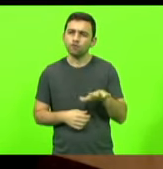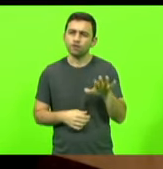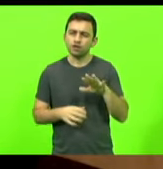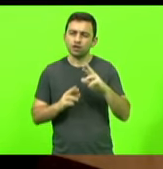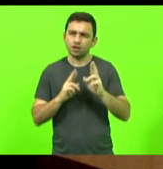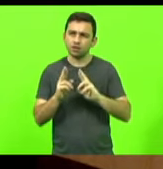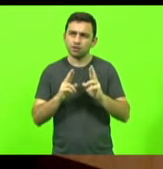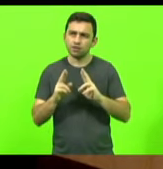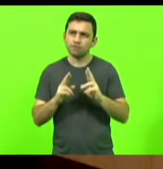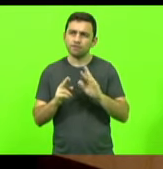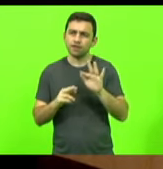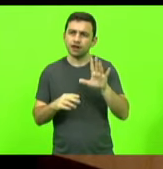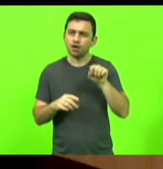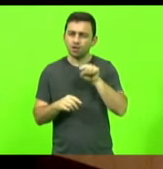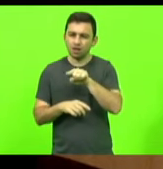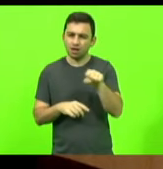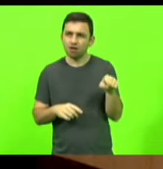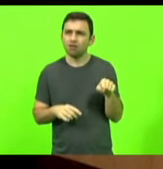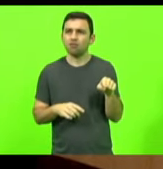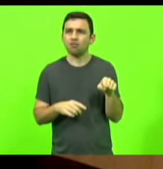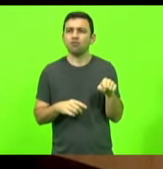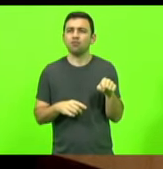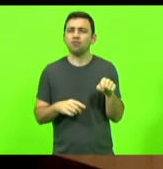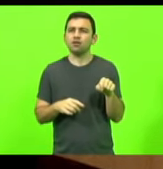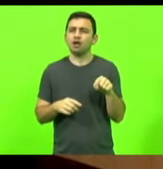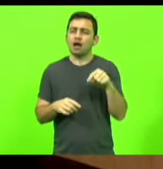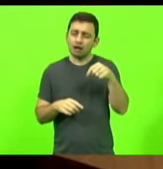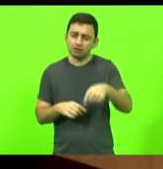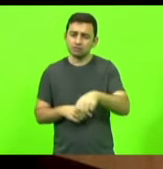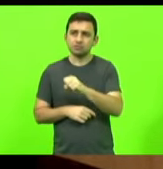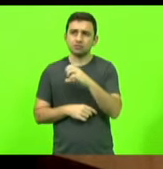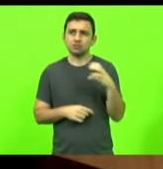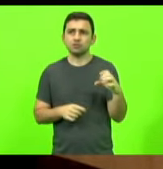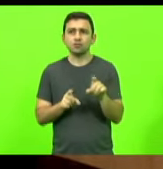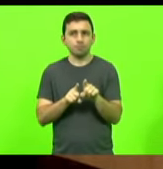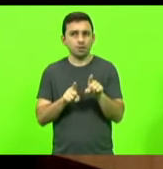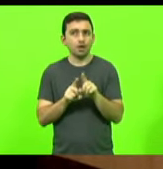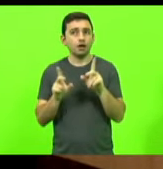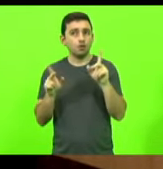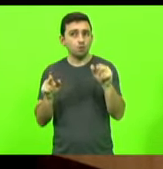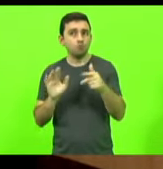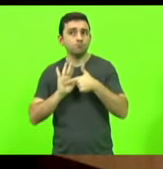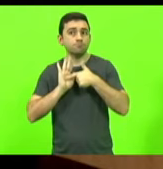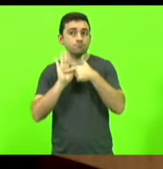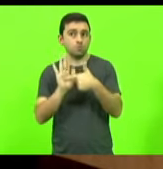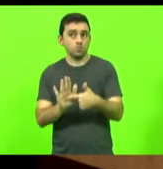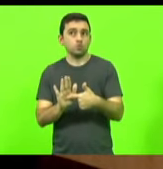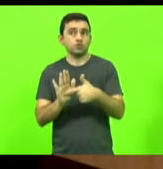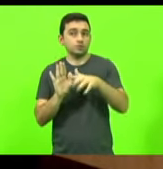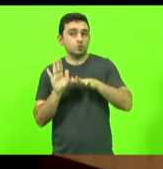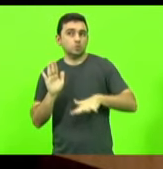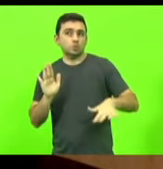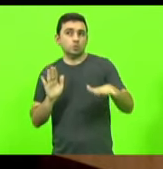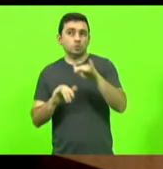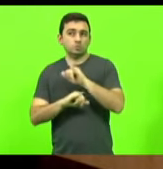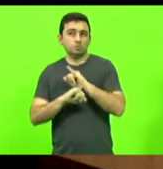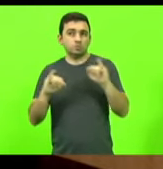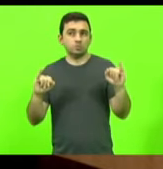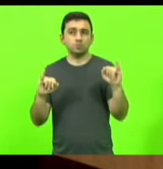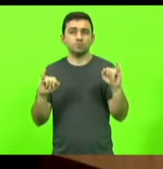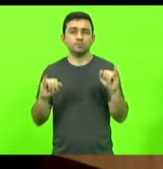mas que ficam em Santa Catarina. E que fica aqui também uma mensagem de